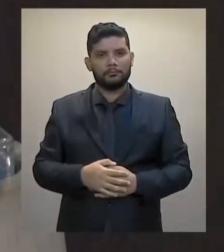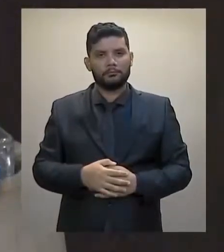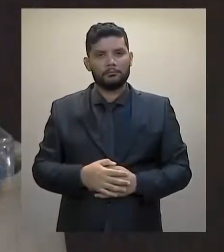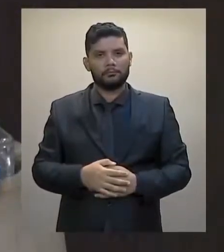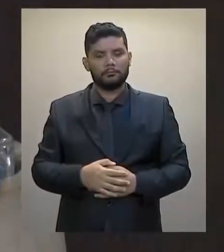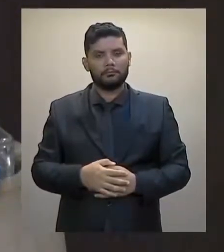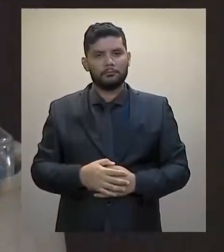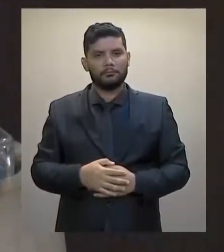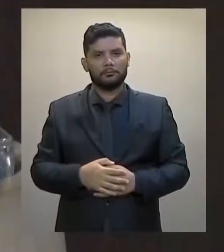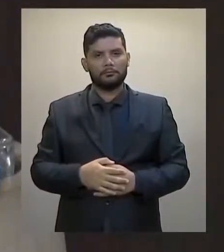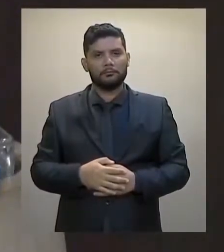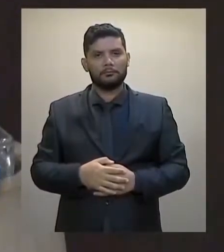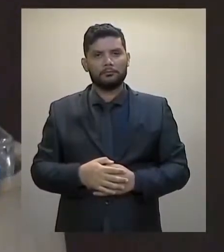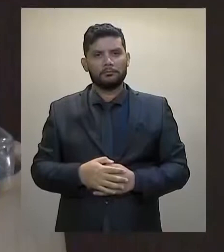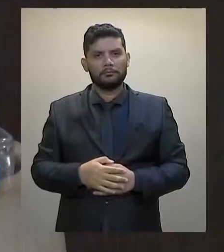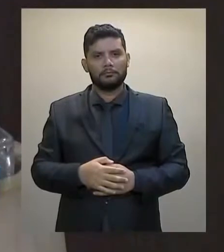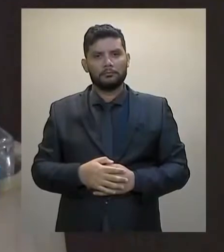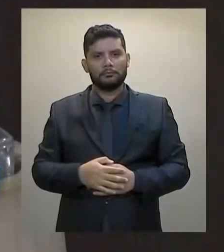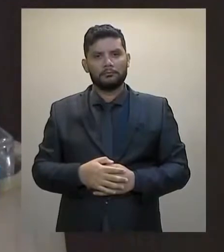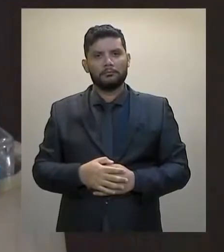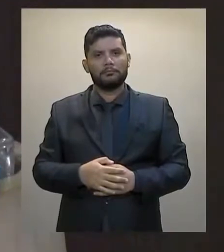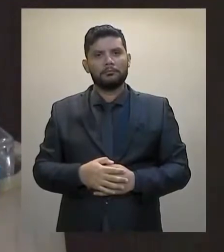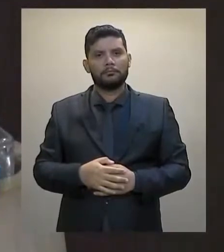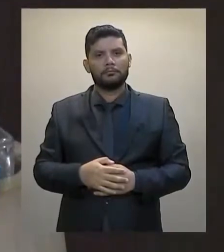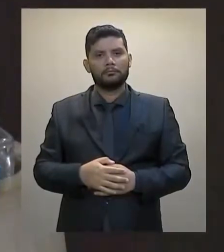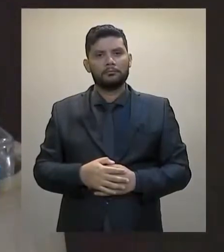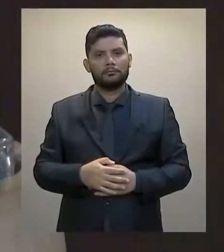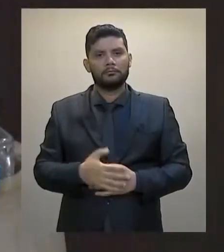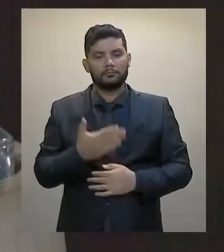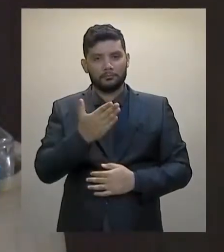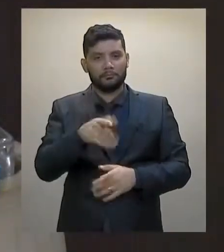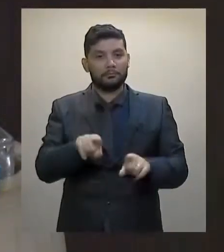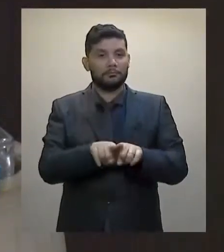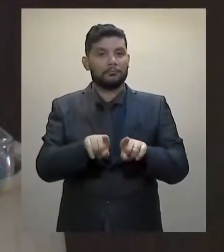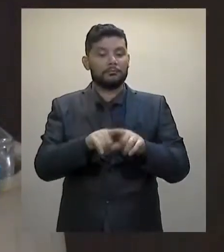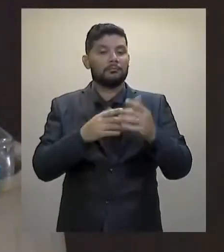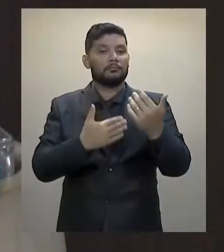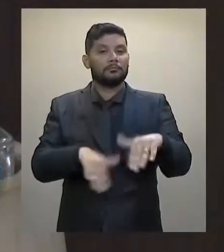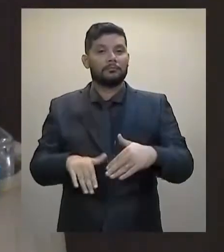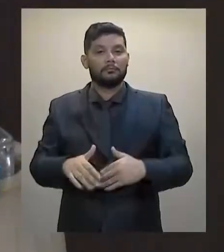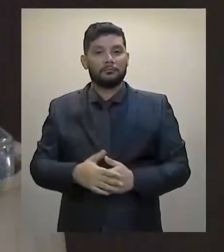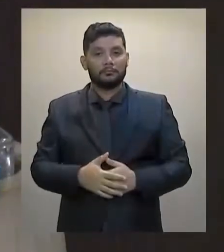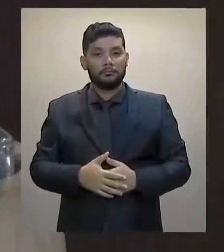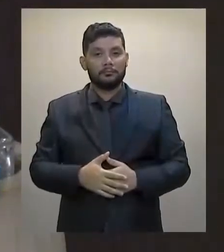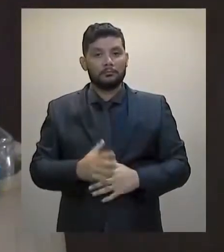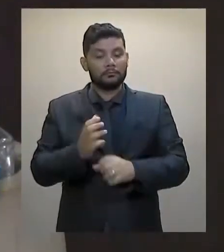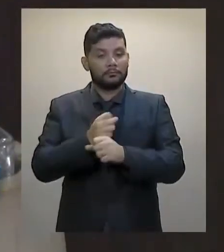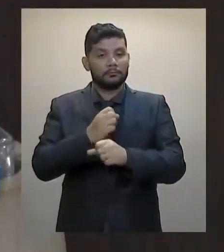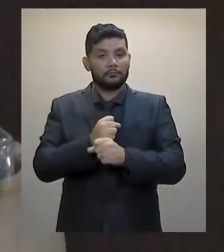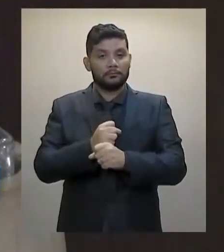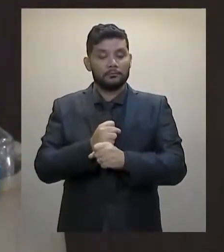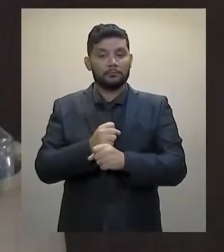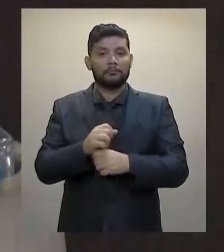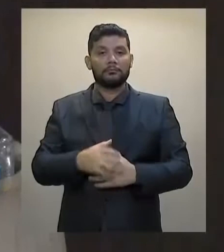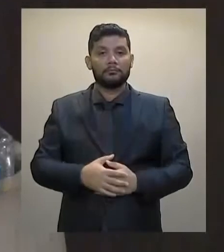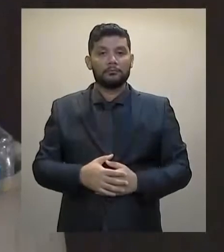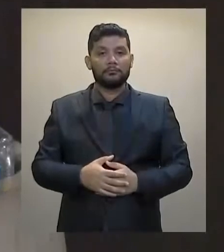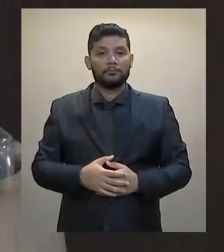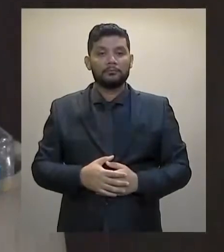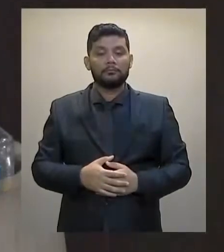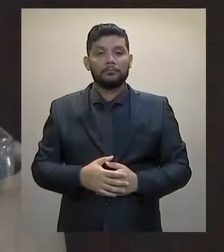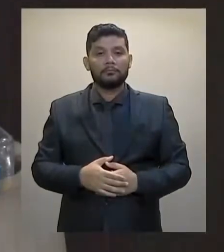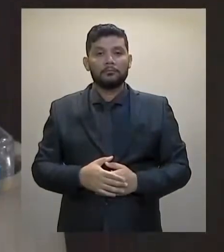peço sua compreensão, até porque o senhor também, servidor público de carreira, que é da carreira fazendária, há de concordar comigo. É